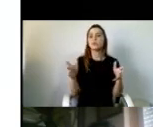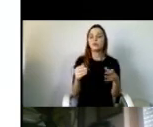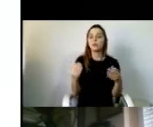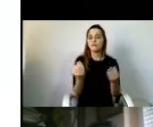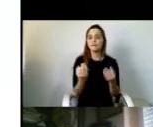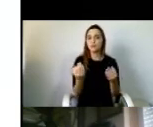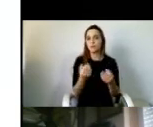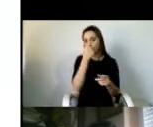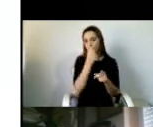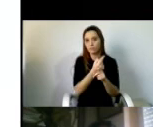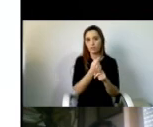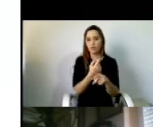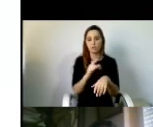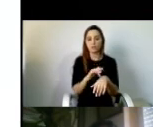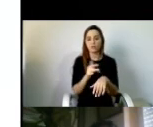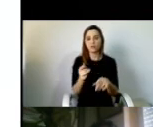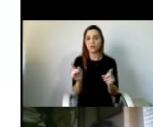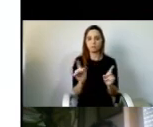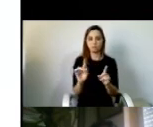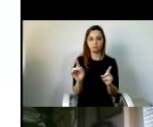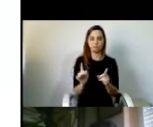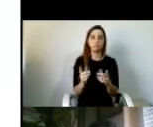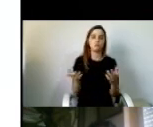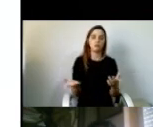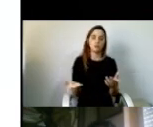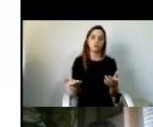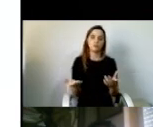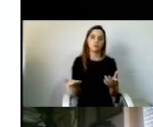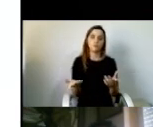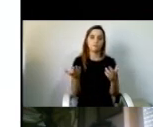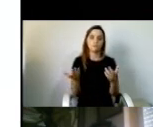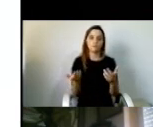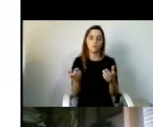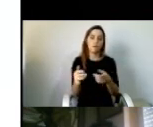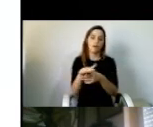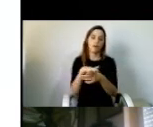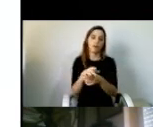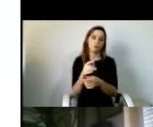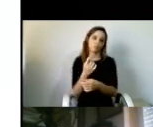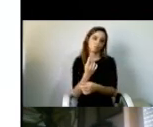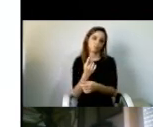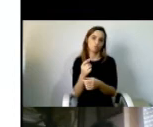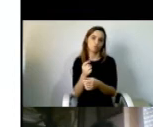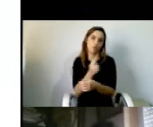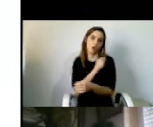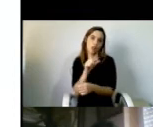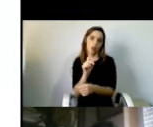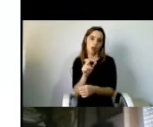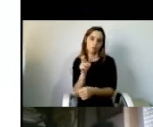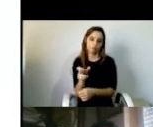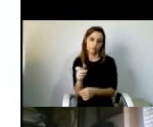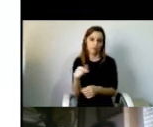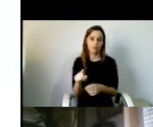atividade profissional e está a frequentar um local. A principal fonte de rendimento, portanto, é